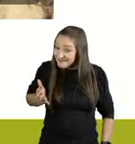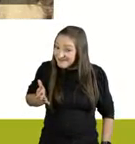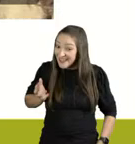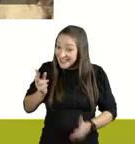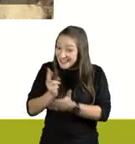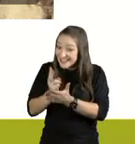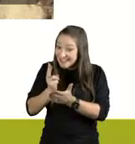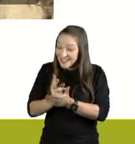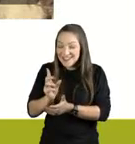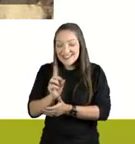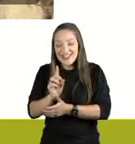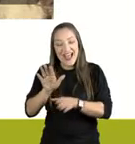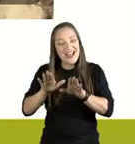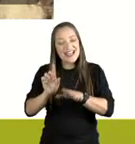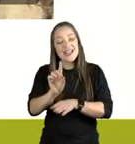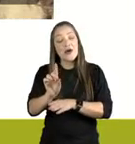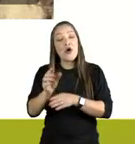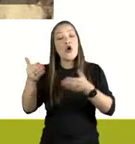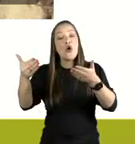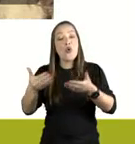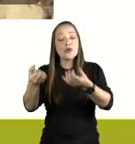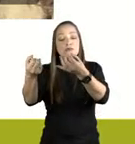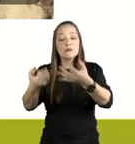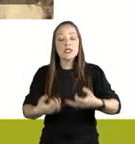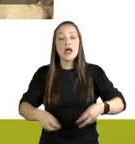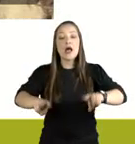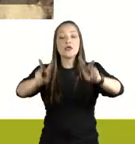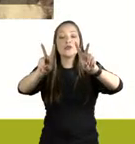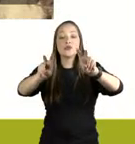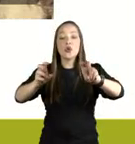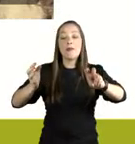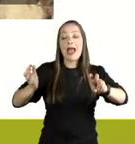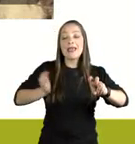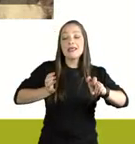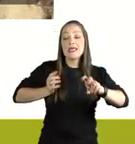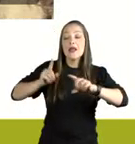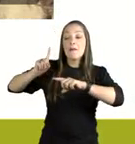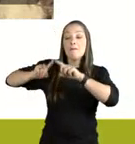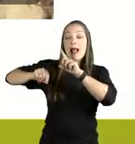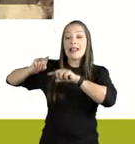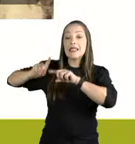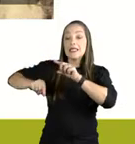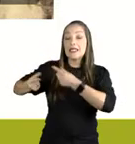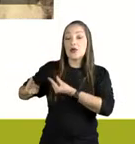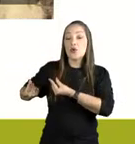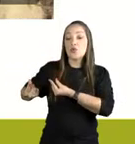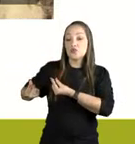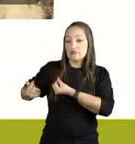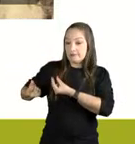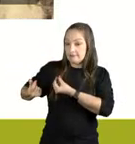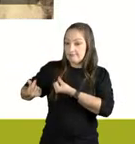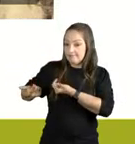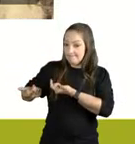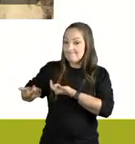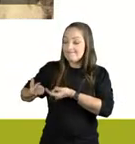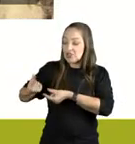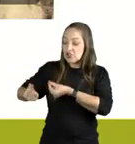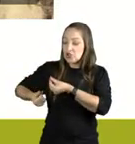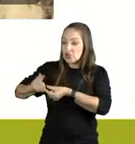assim, hoje a gente veio falar da riqueza material. Né? Hoje a gente veio falar da riqueza